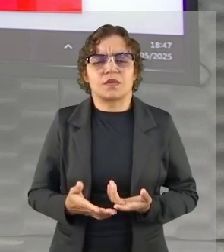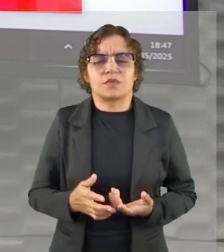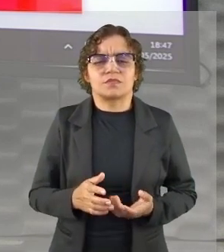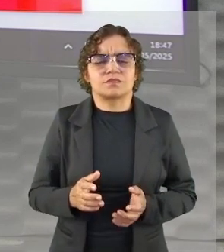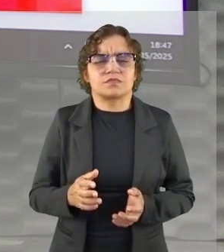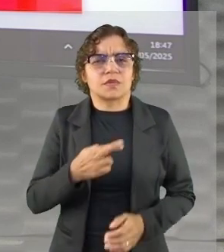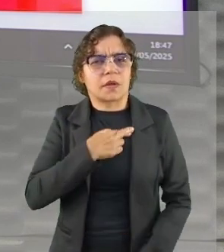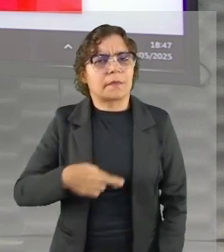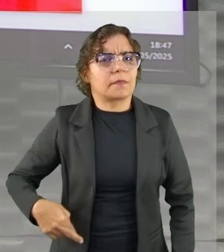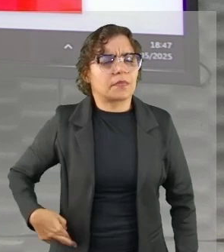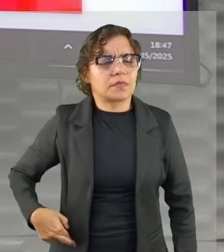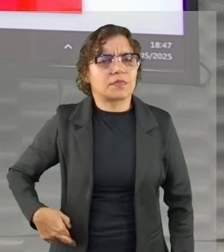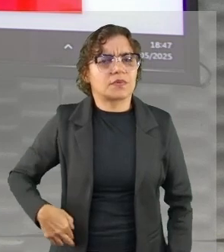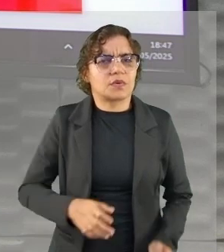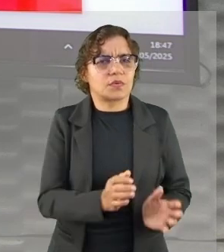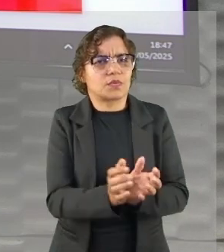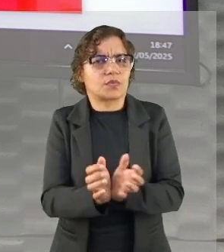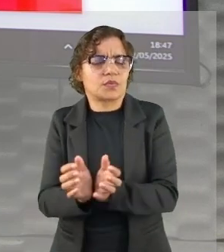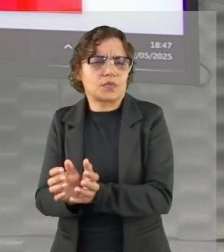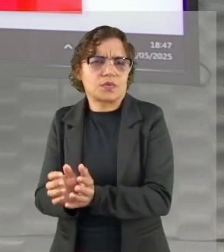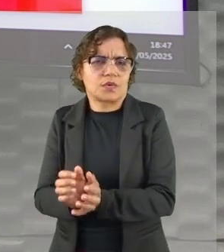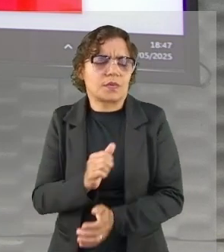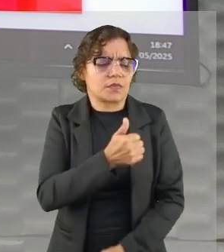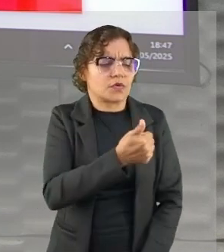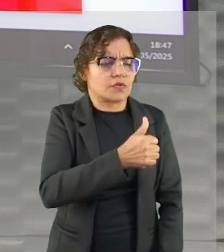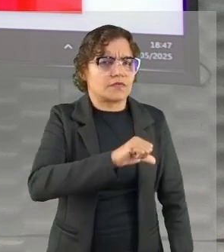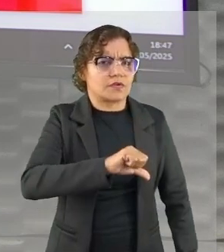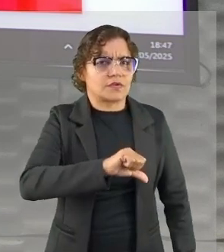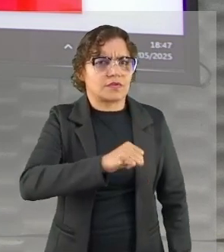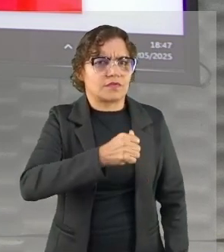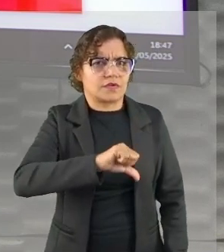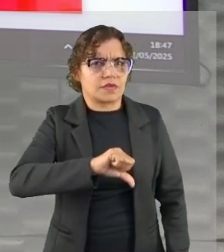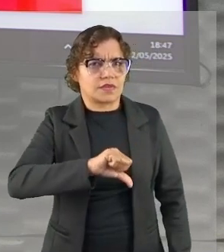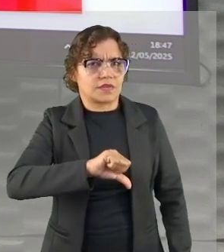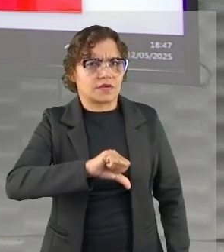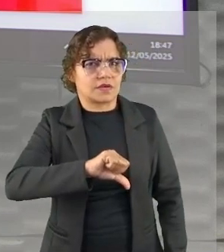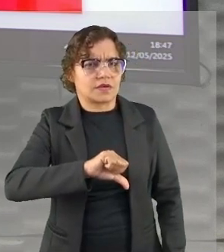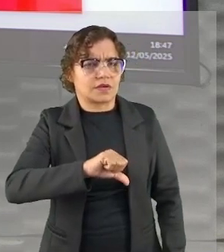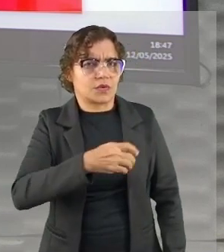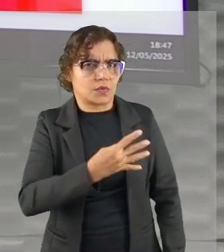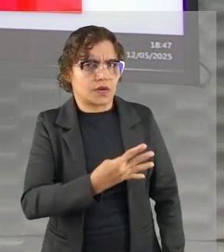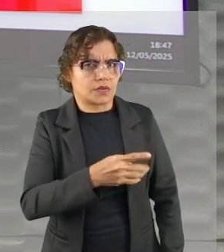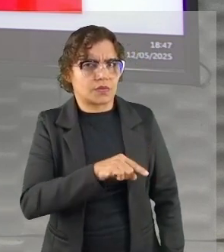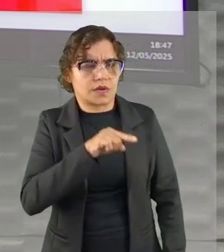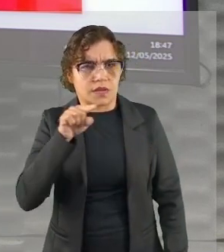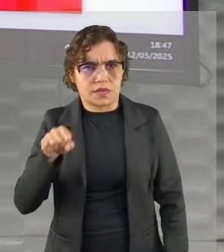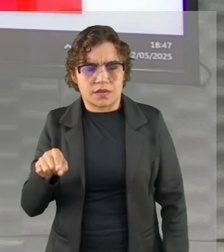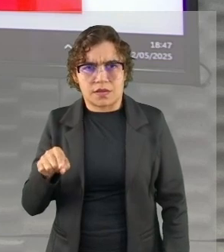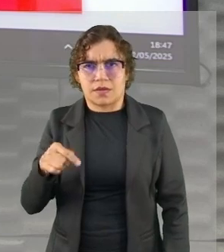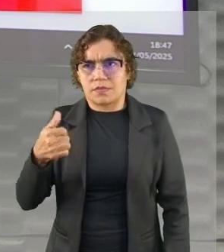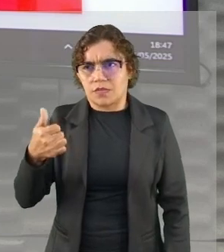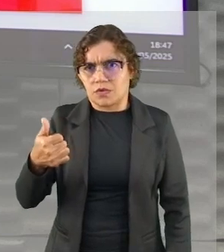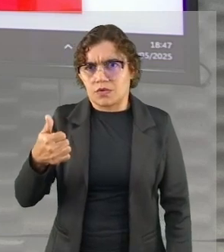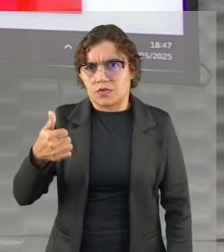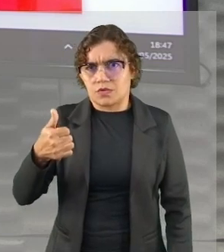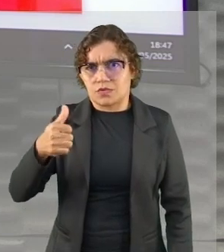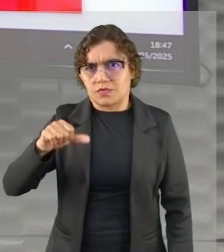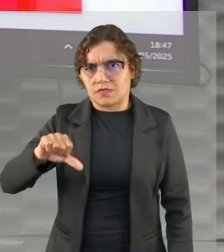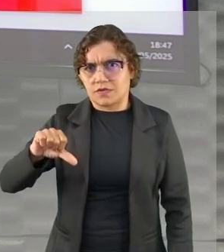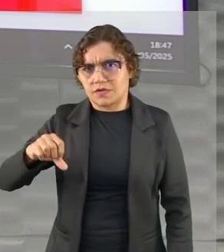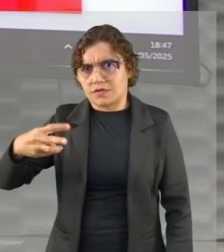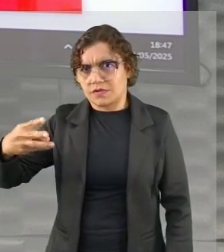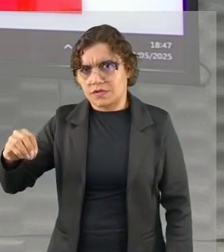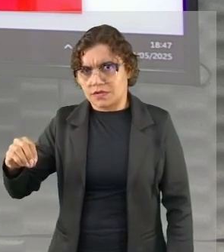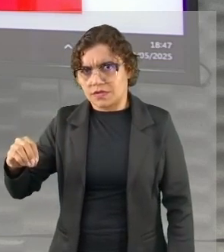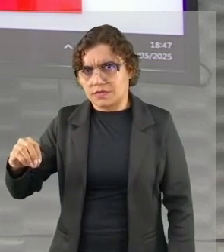Oligárquica, ela vai ali em 1894 até 1930. É exatamente um período em que as elites